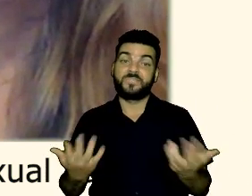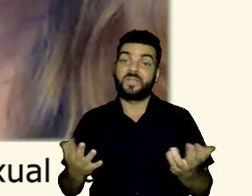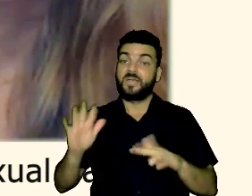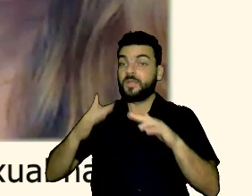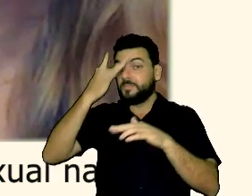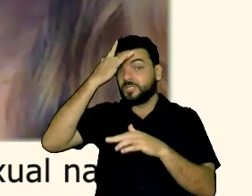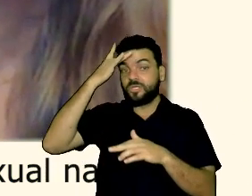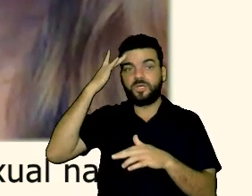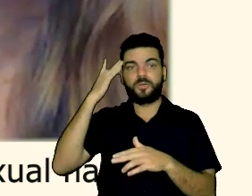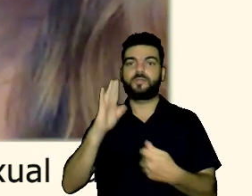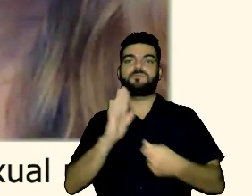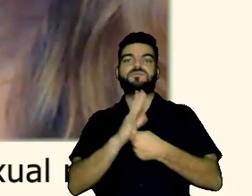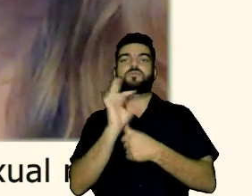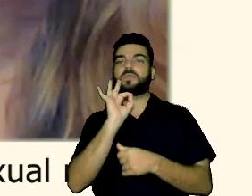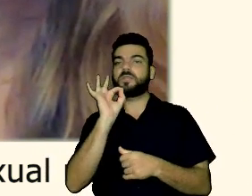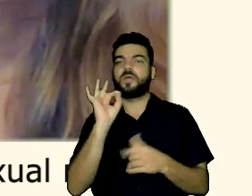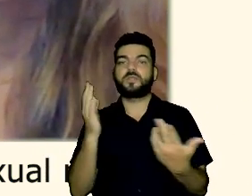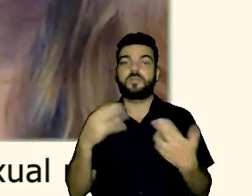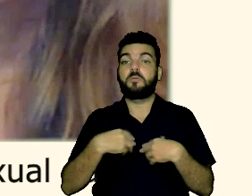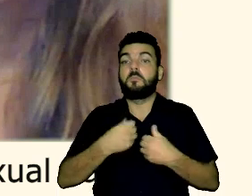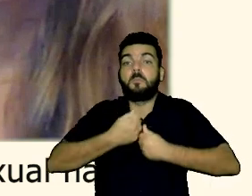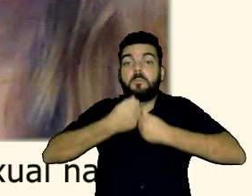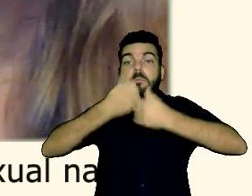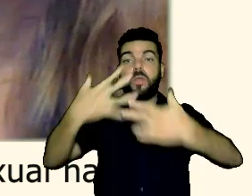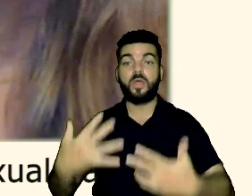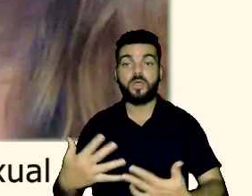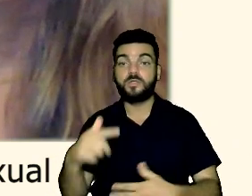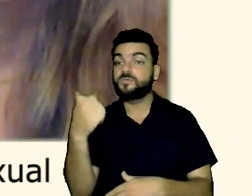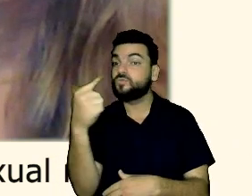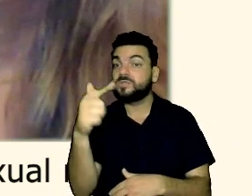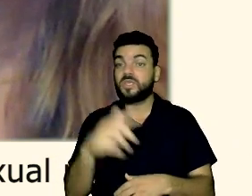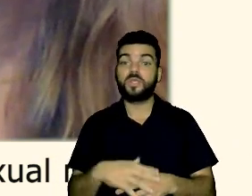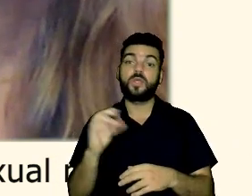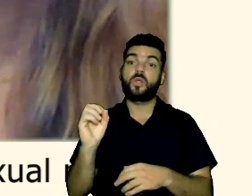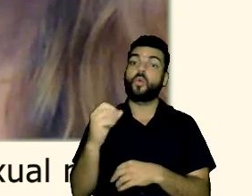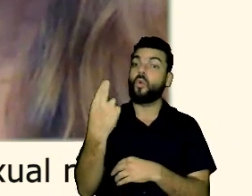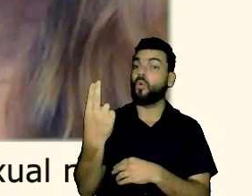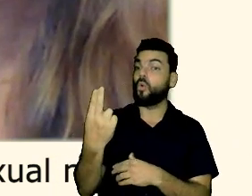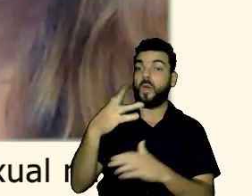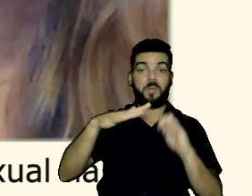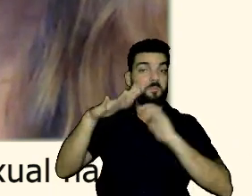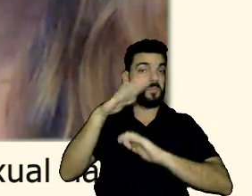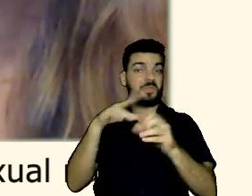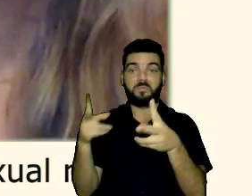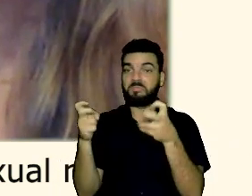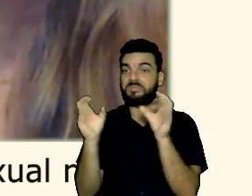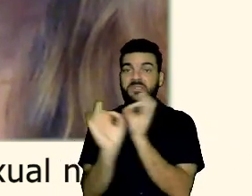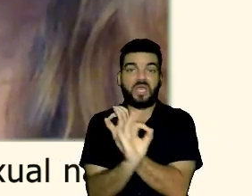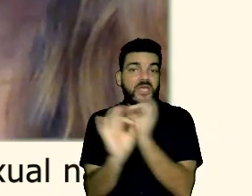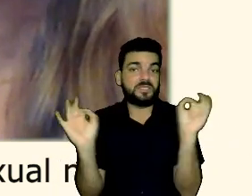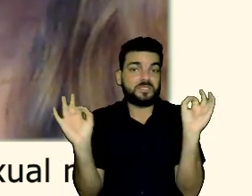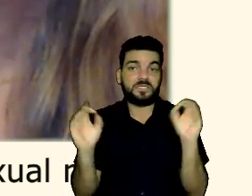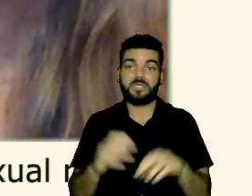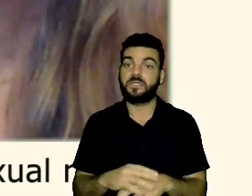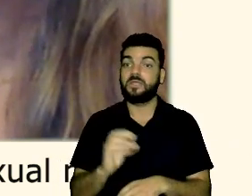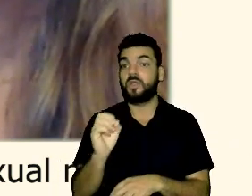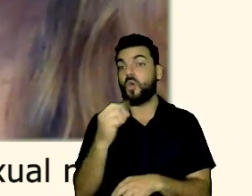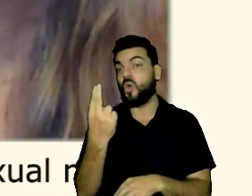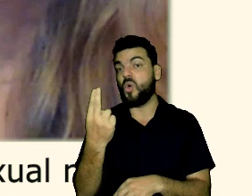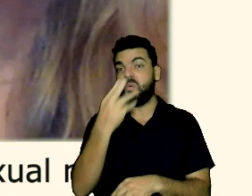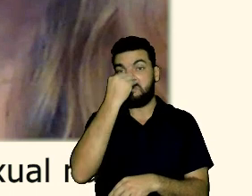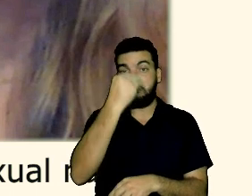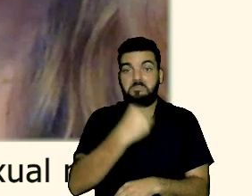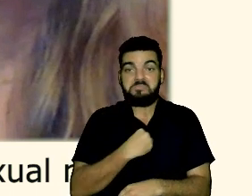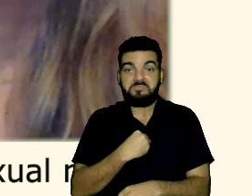aumentando, porque geralmente a pessoa não denuncia, muitas vezes a própria empresa não percebe